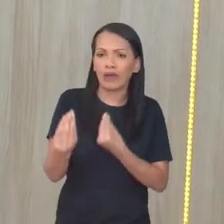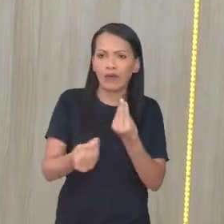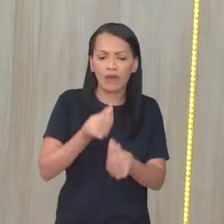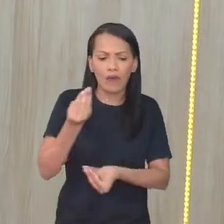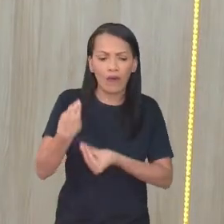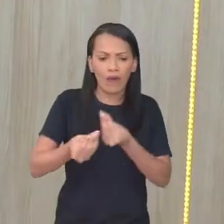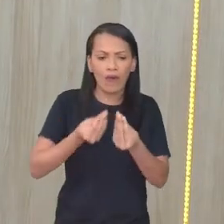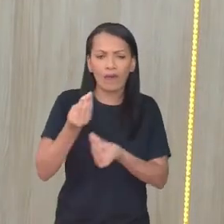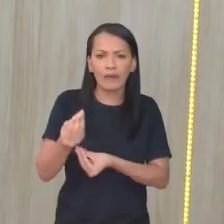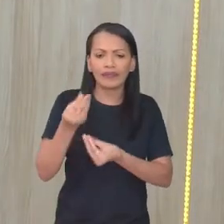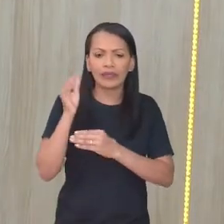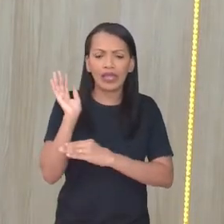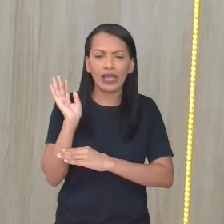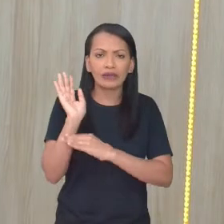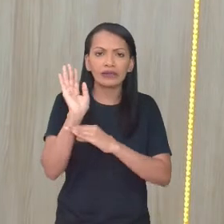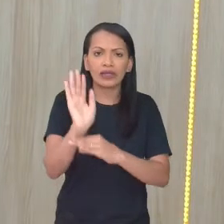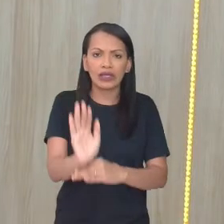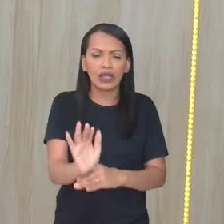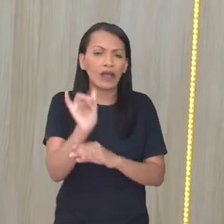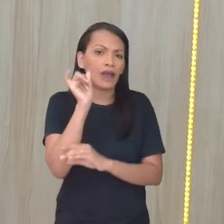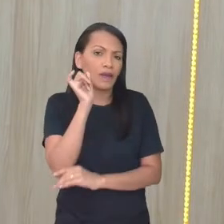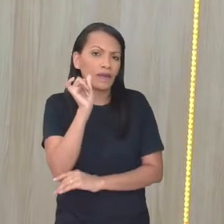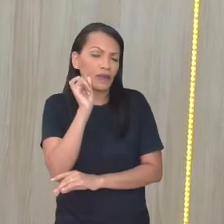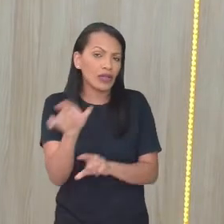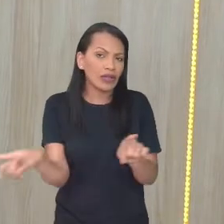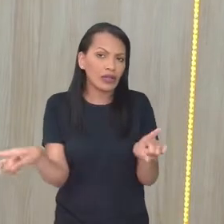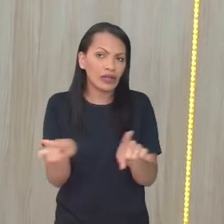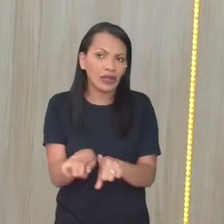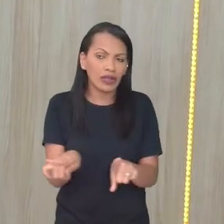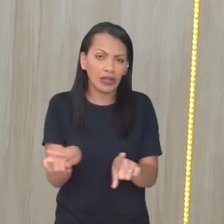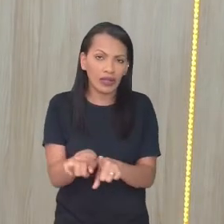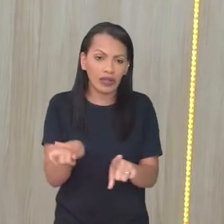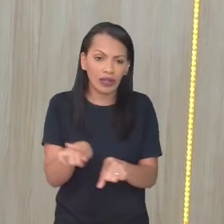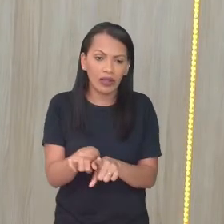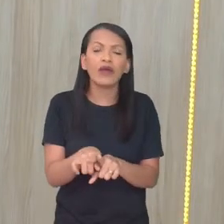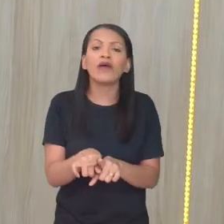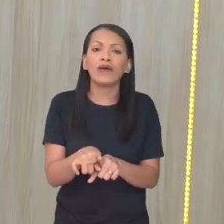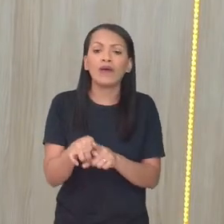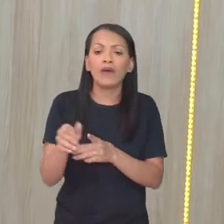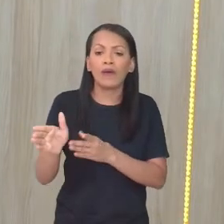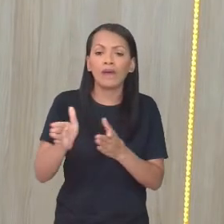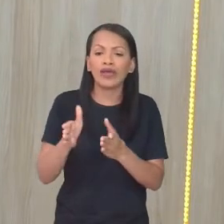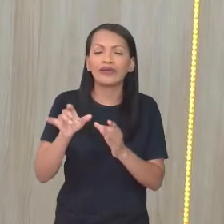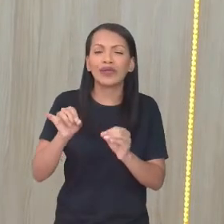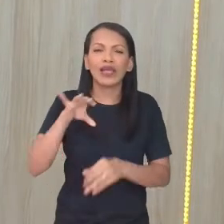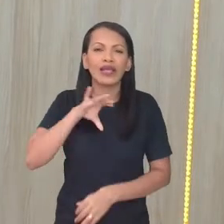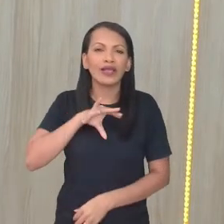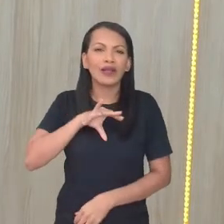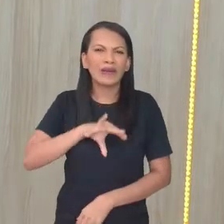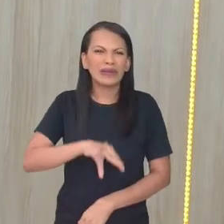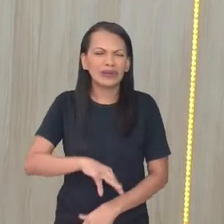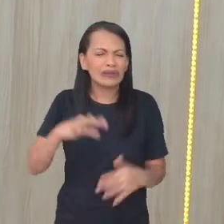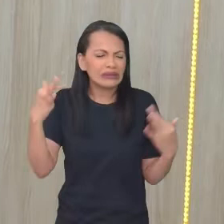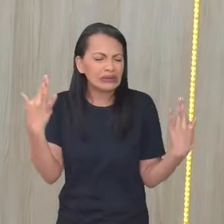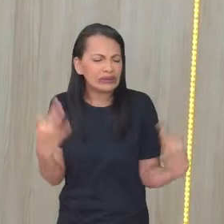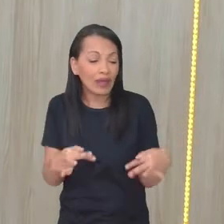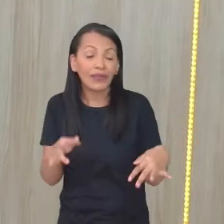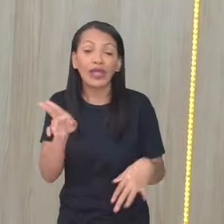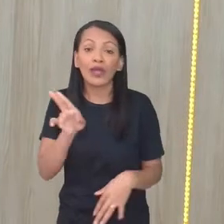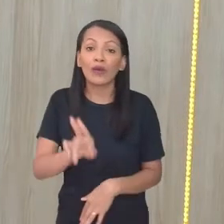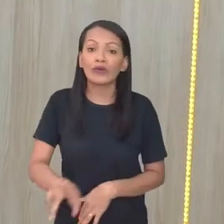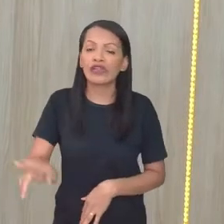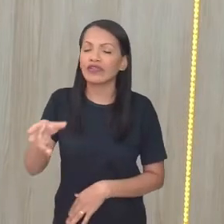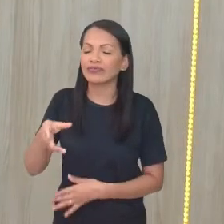exemplo, de ajudar as mulheres também durante aquele período das cólicas menstruais, né? Então usavam o